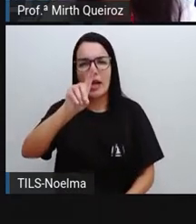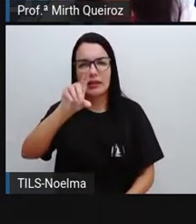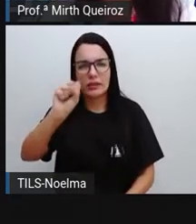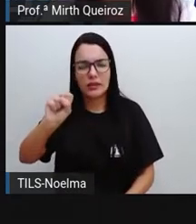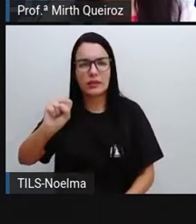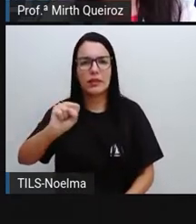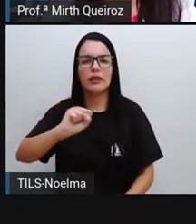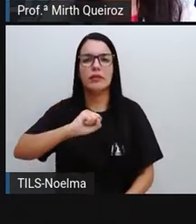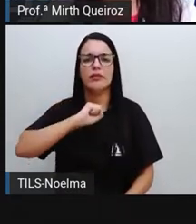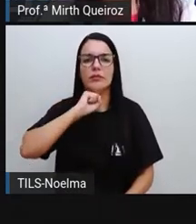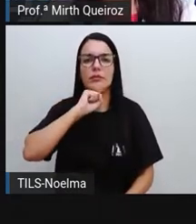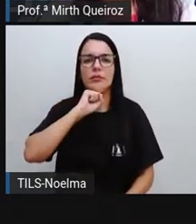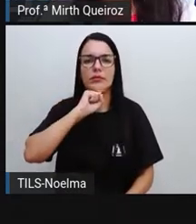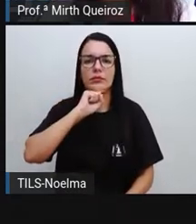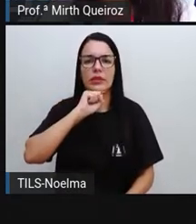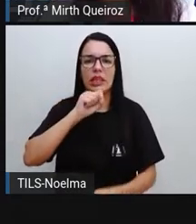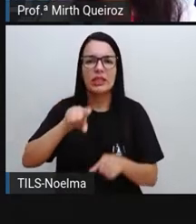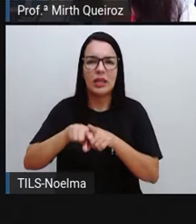AIDS,